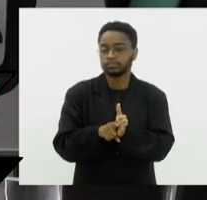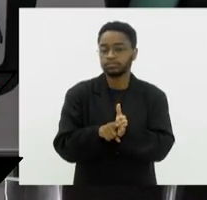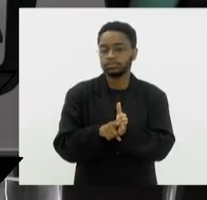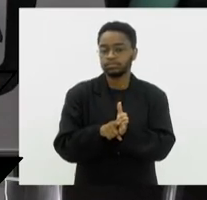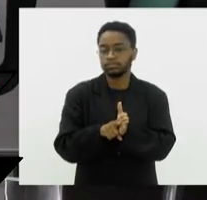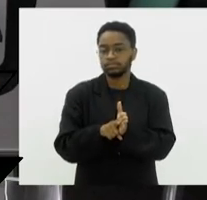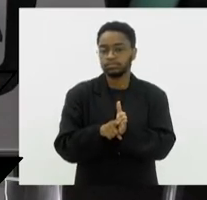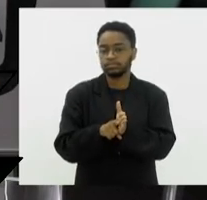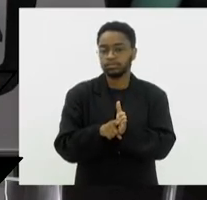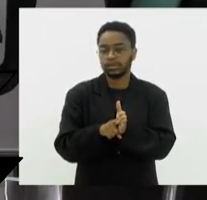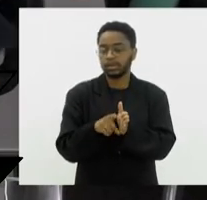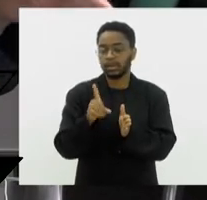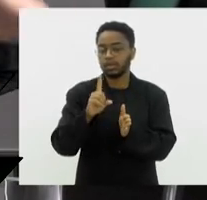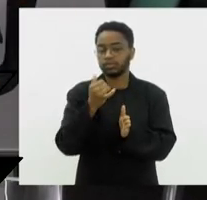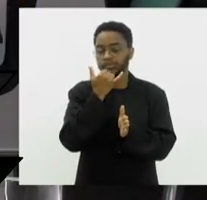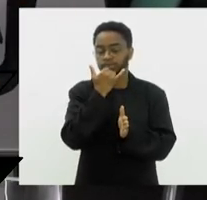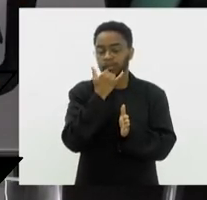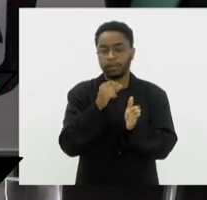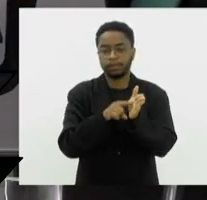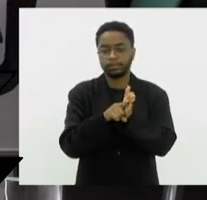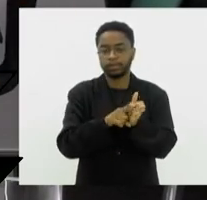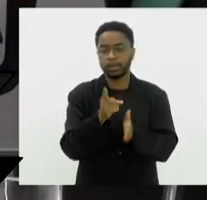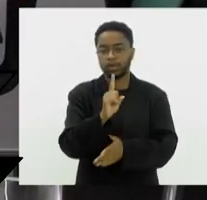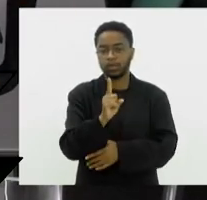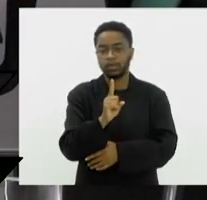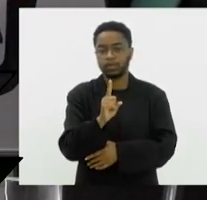sua consulta não, na sua